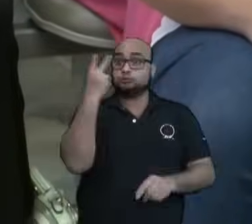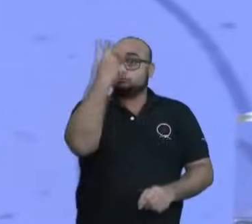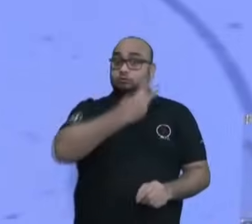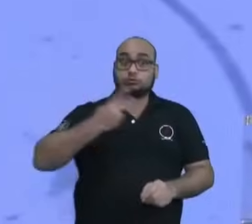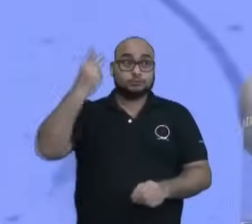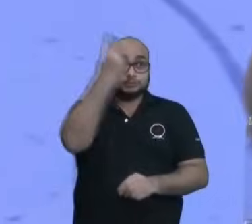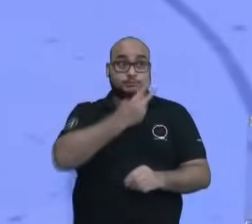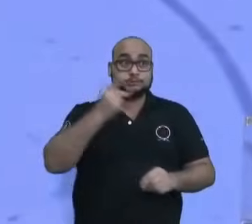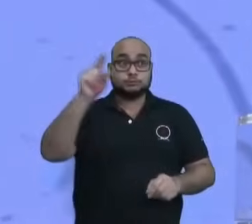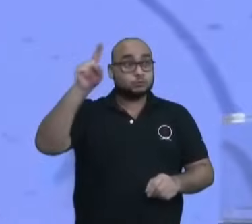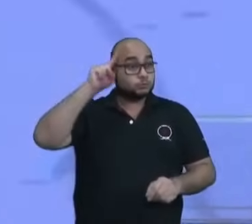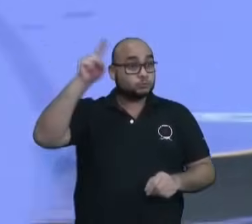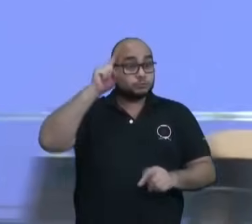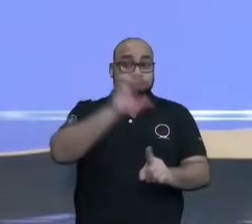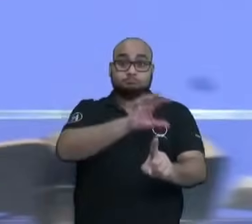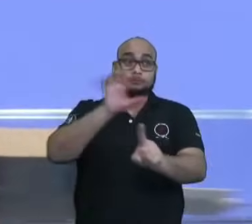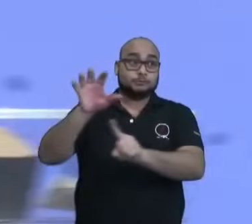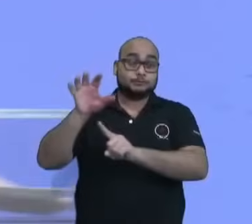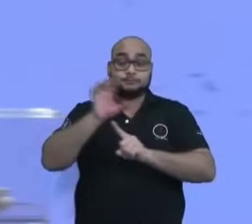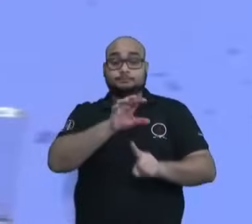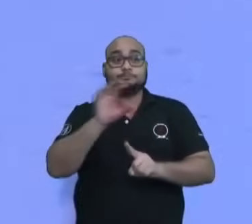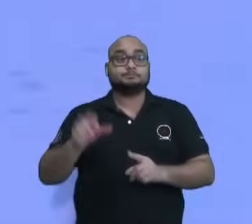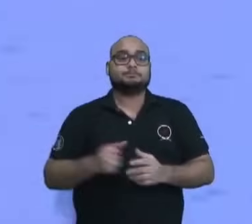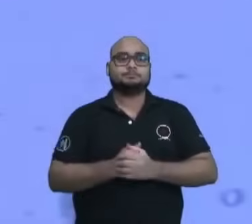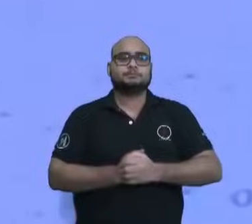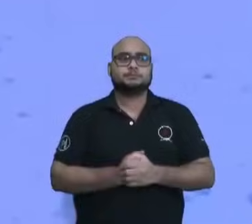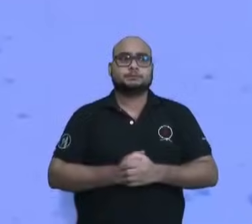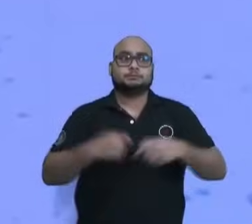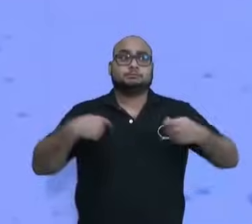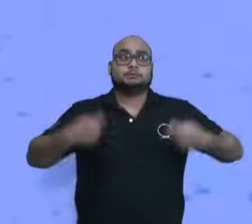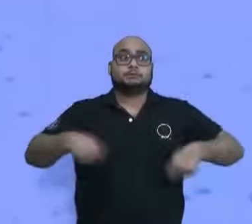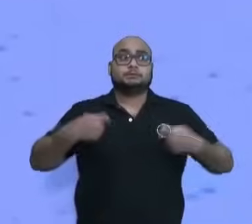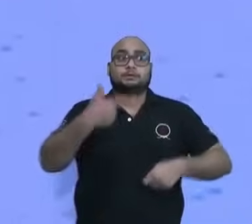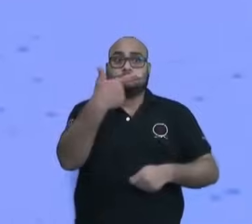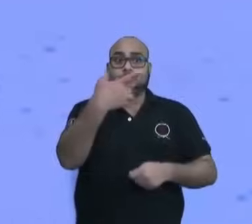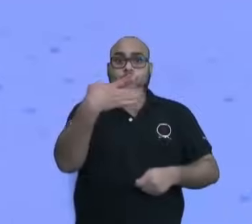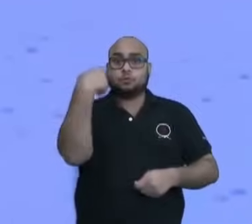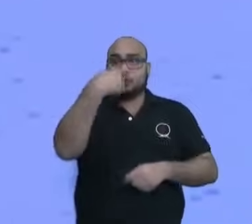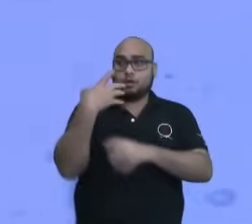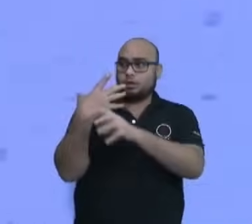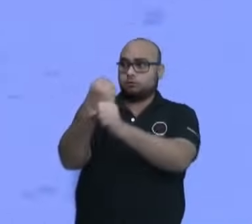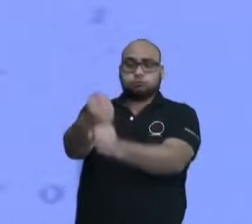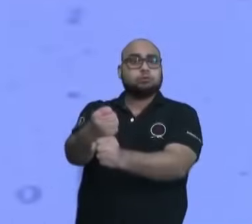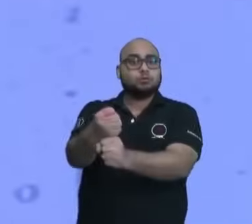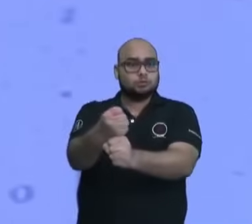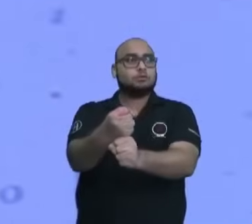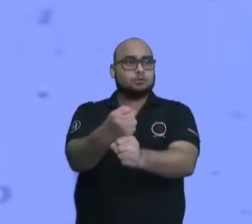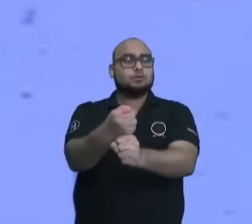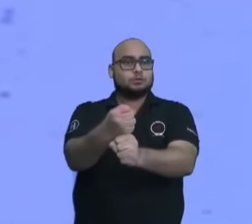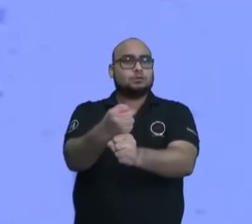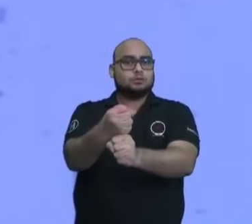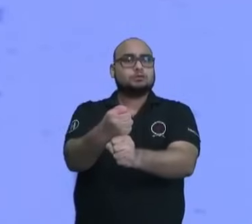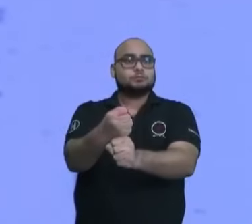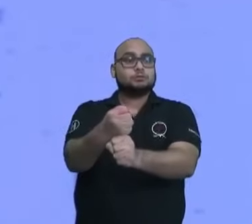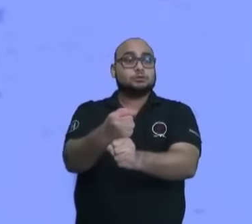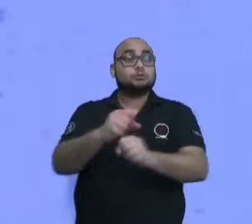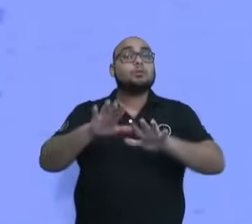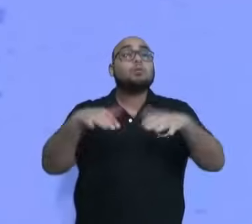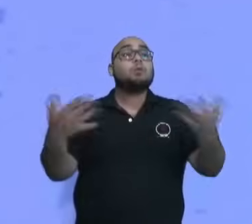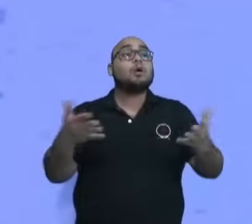anos o o mesmo tempo que os apóstolos passaram com Jesus se você fizer a mesma coisa com